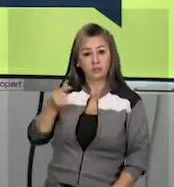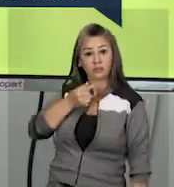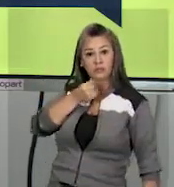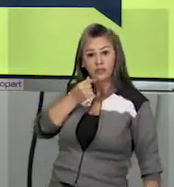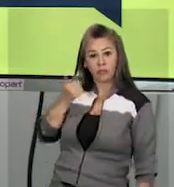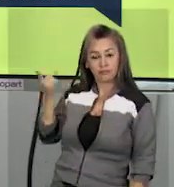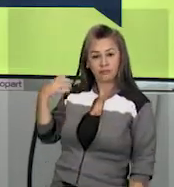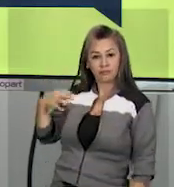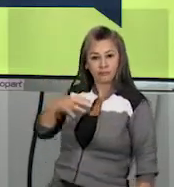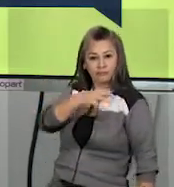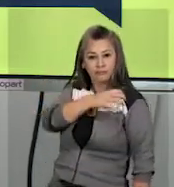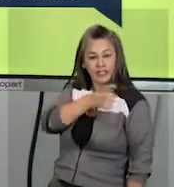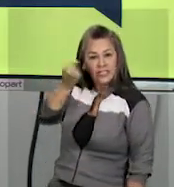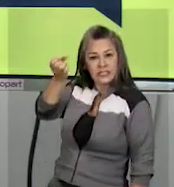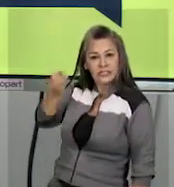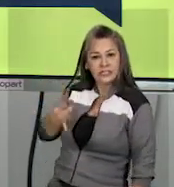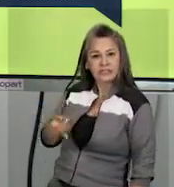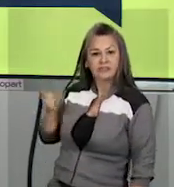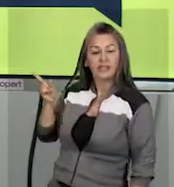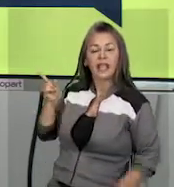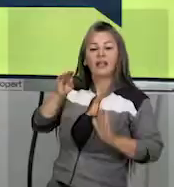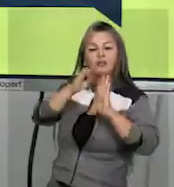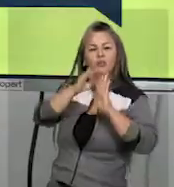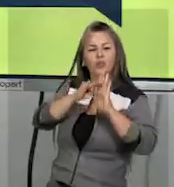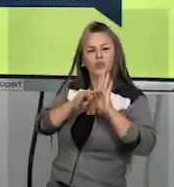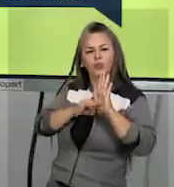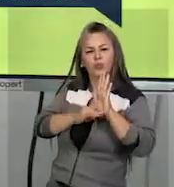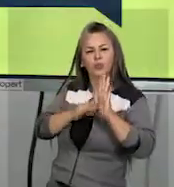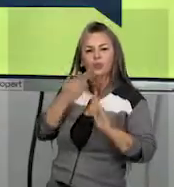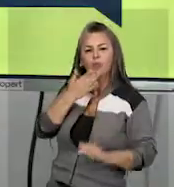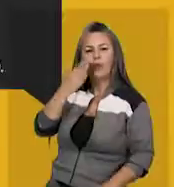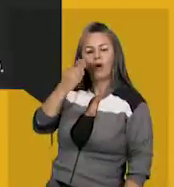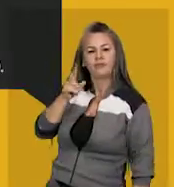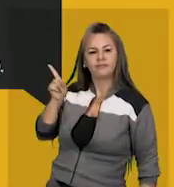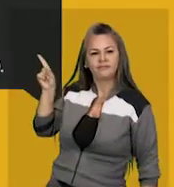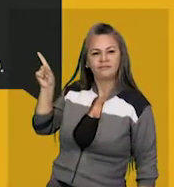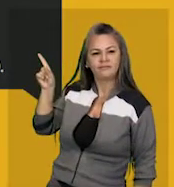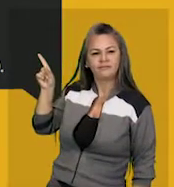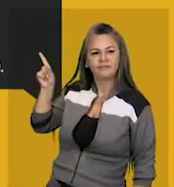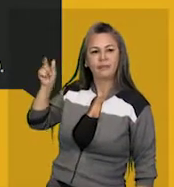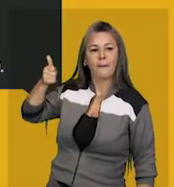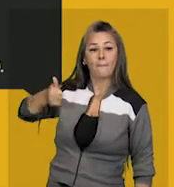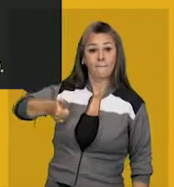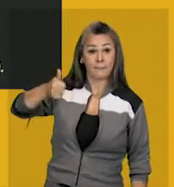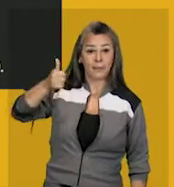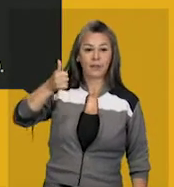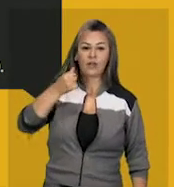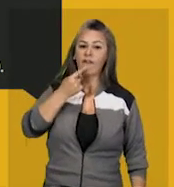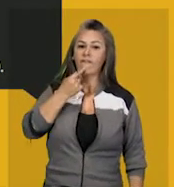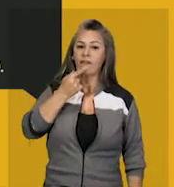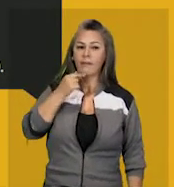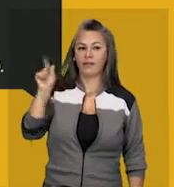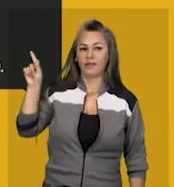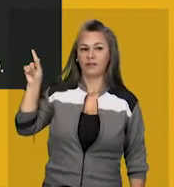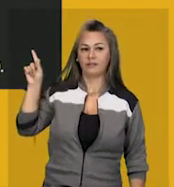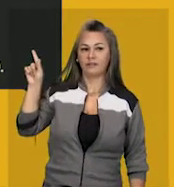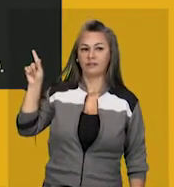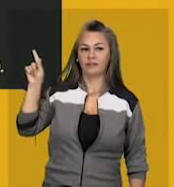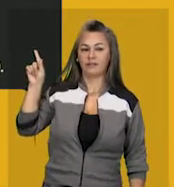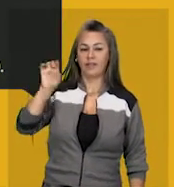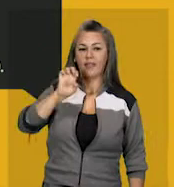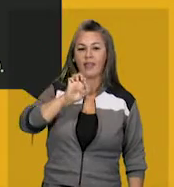de organizar, categorizar neste livro dele? Estão aqui, ó. Primeiro, o gênero épico. É um longo